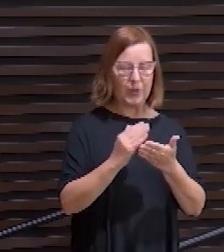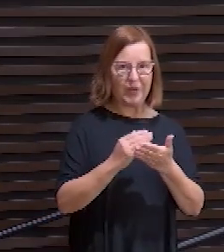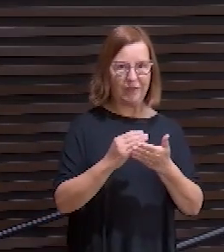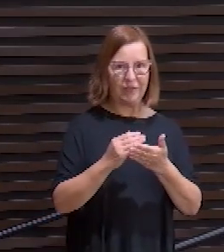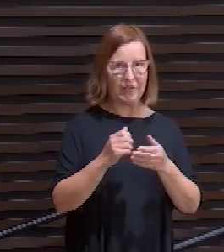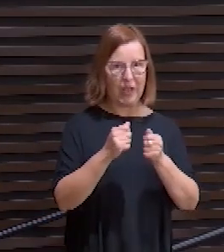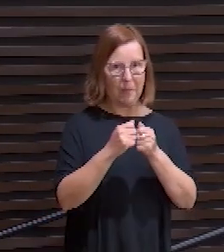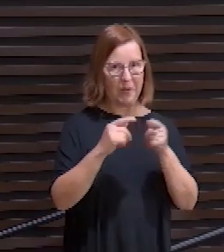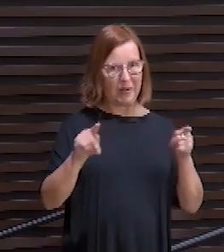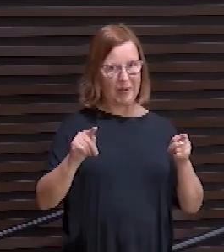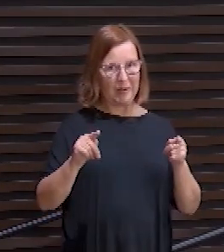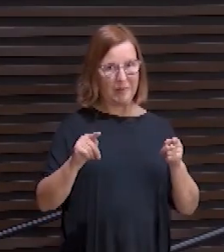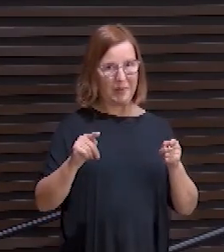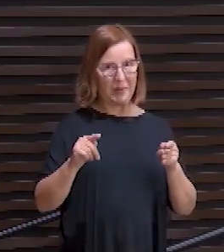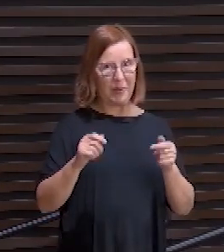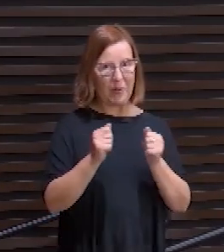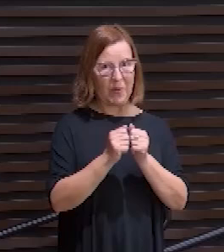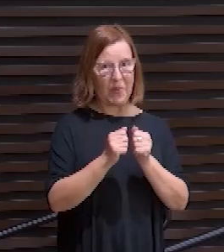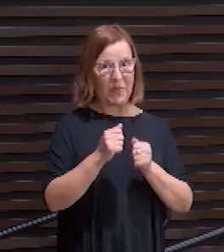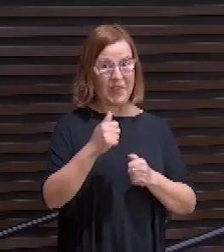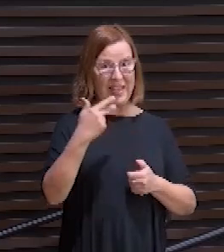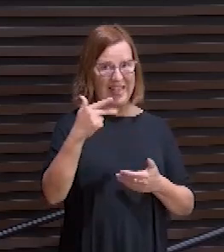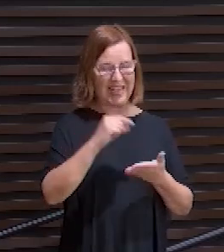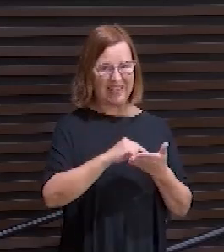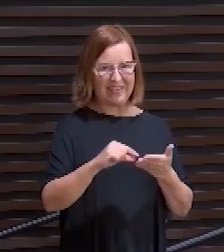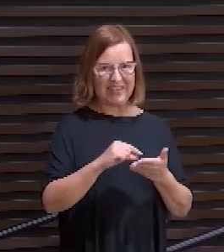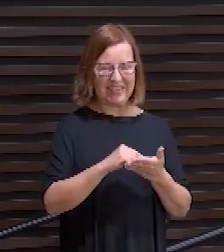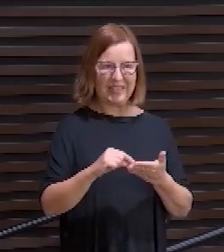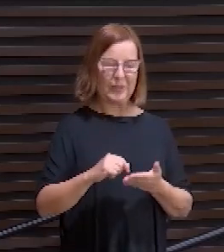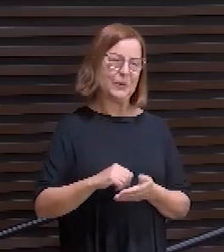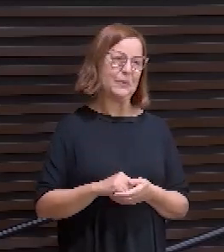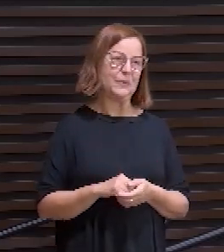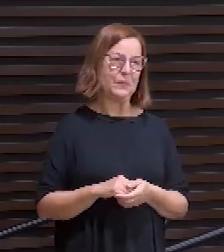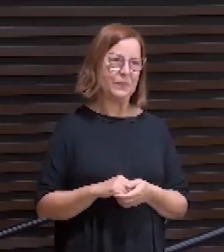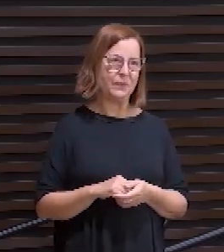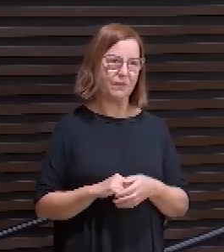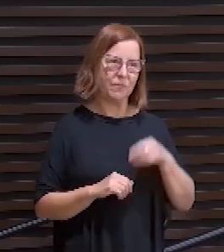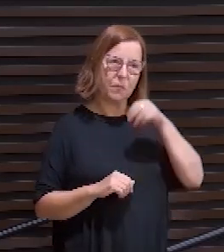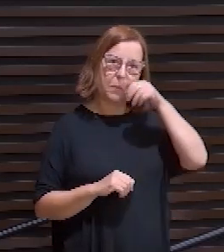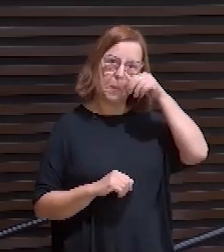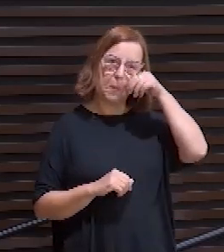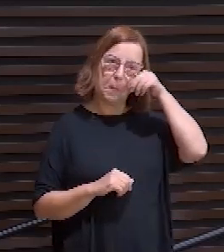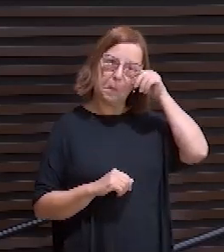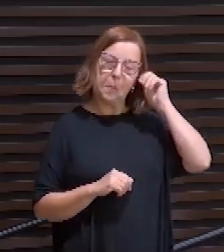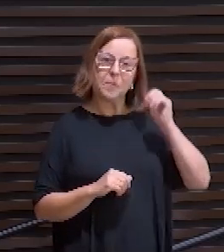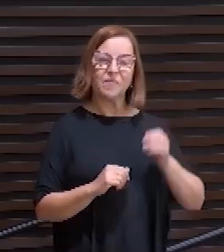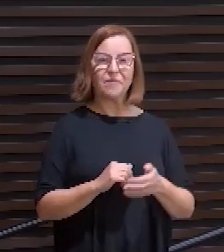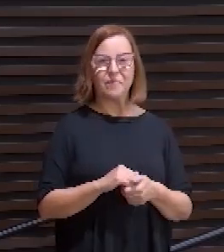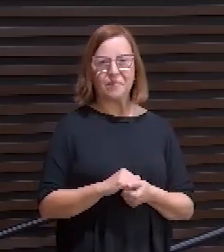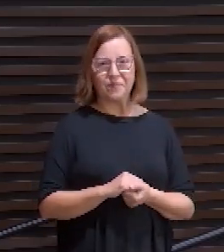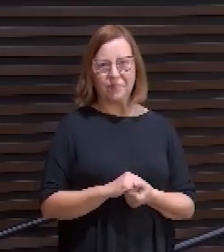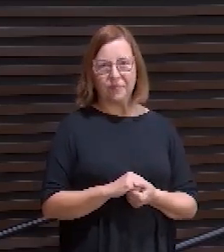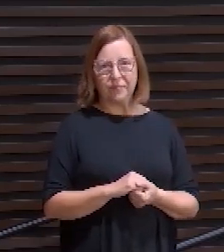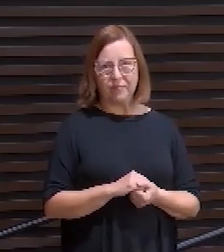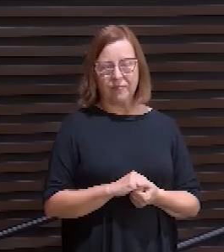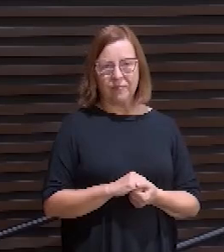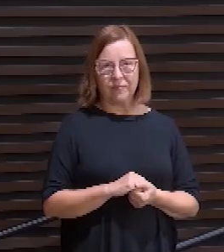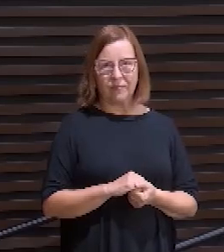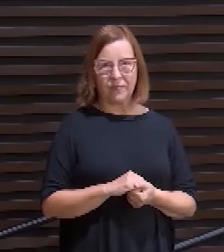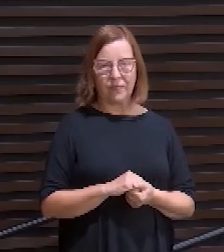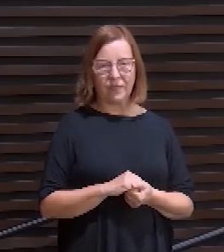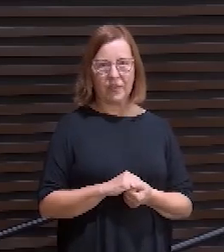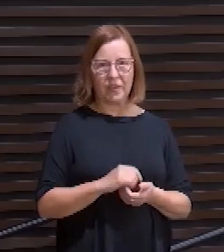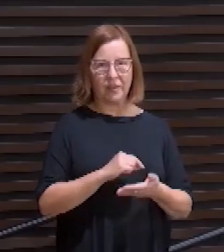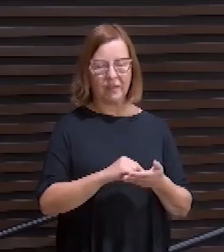3 versículos. Eu vou sintetizar, não, nós vamos ler, já está pronto lá, né, irmãos? Nós vamos ler dos